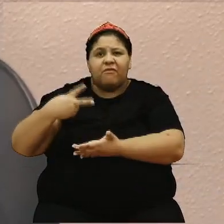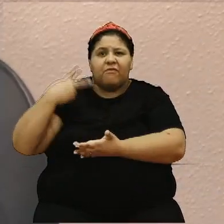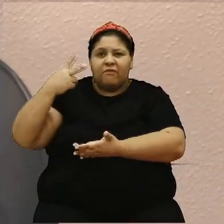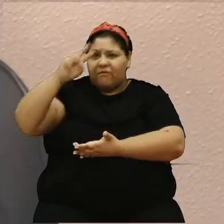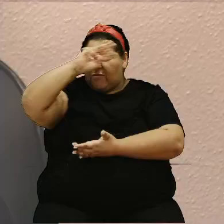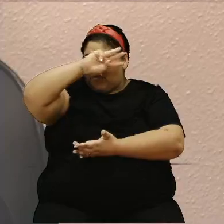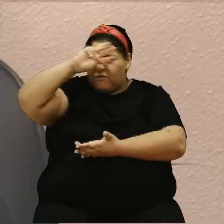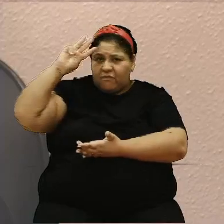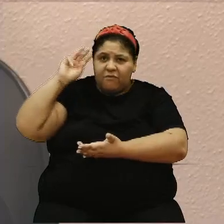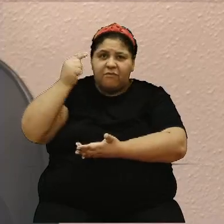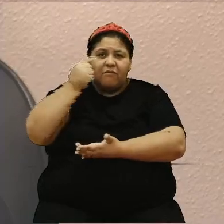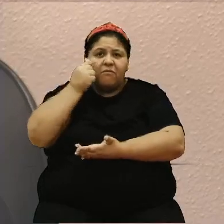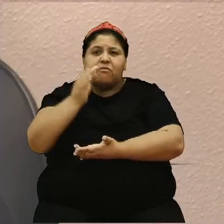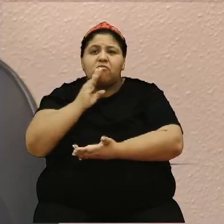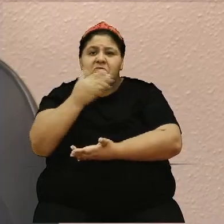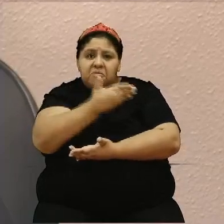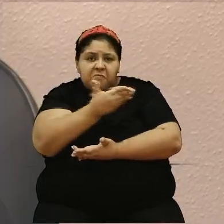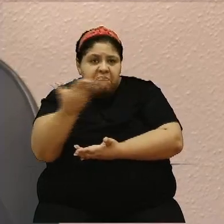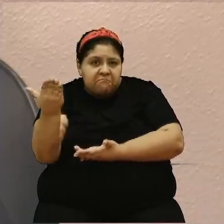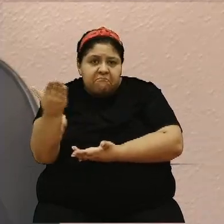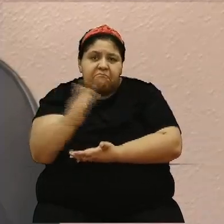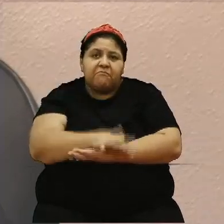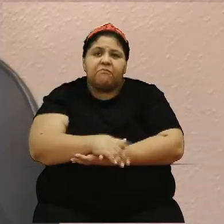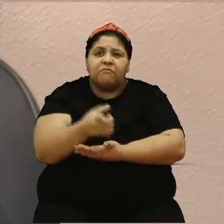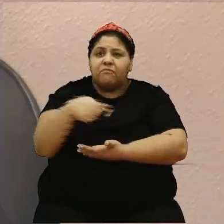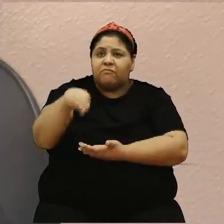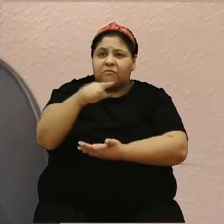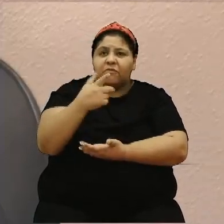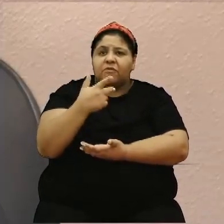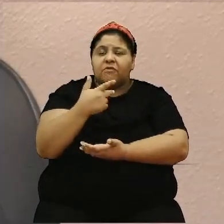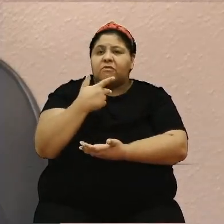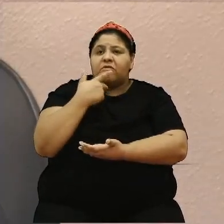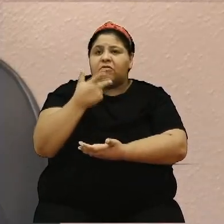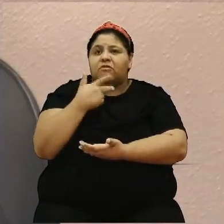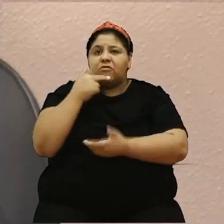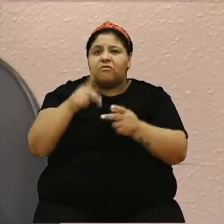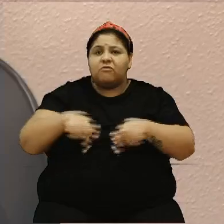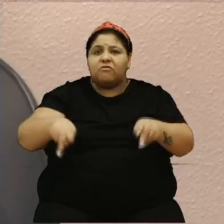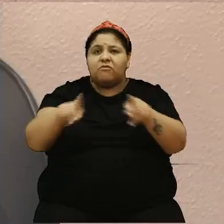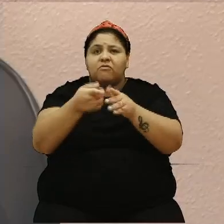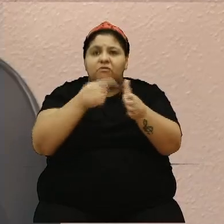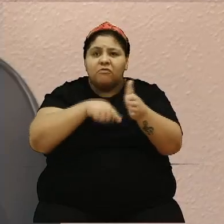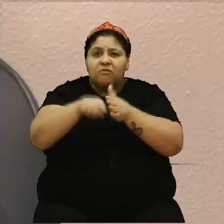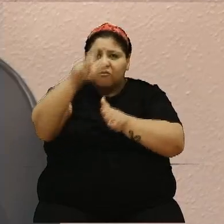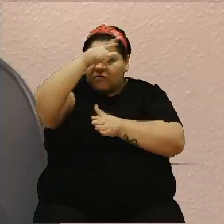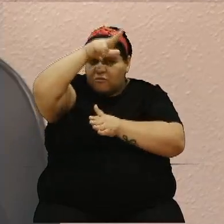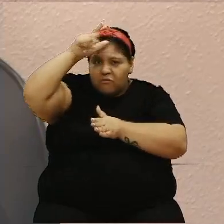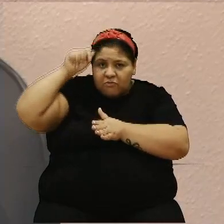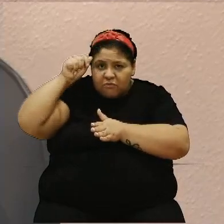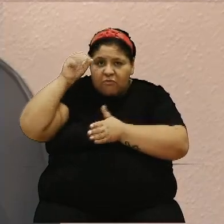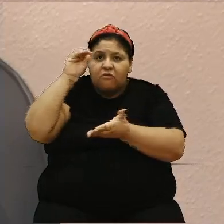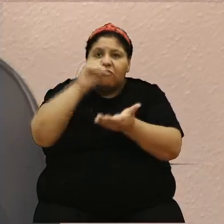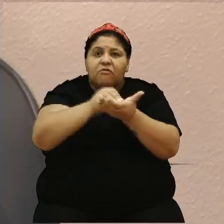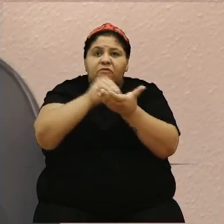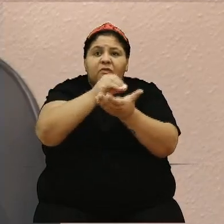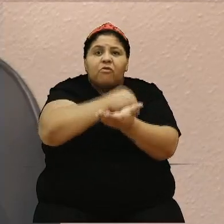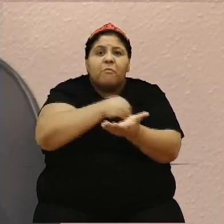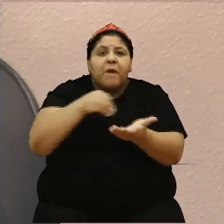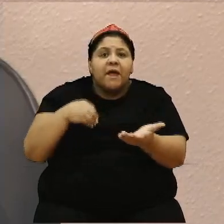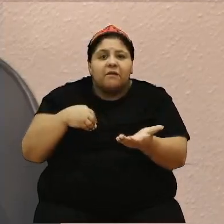Juliano e vereador Eloy, conhecendo vocês como eu conheço, que vocês não fariam para a população a mesma pergunta que o nosso prefeito fez. Se faltam